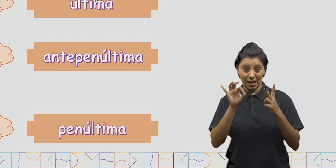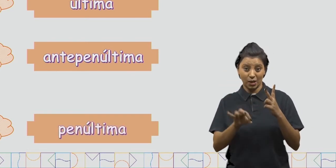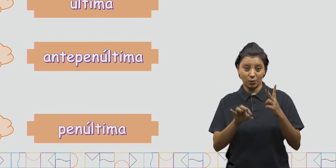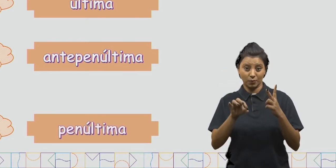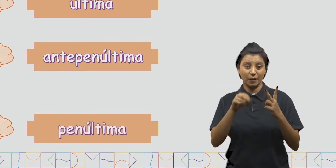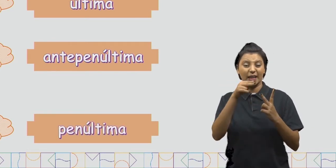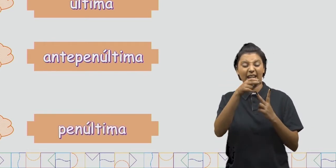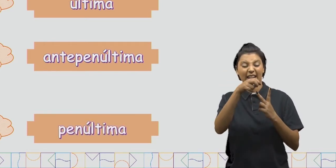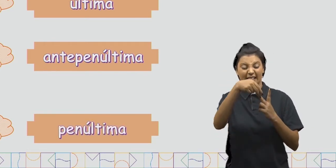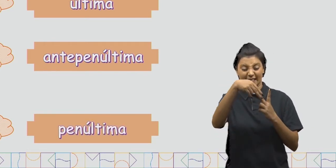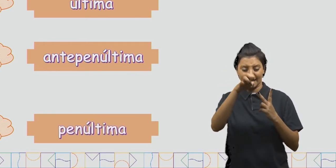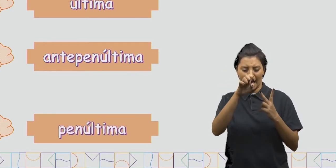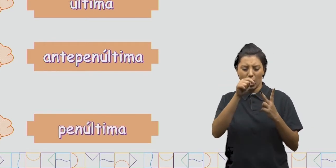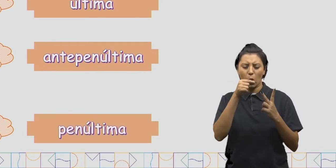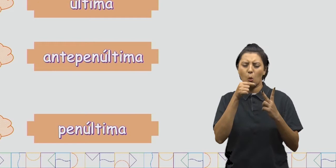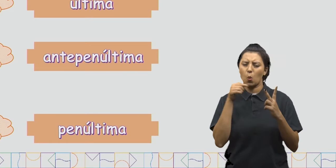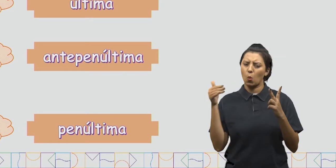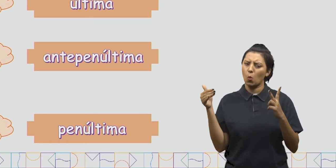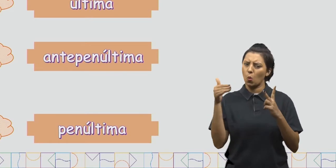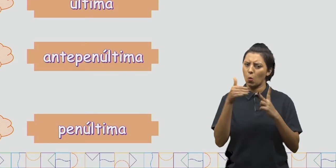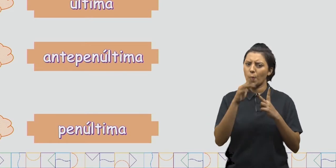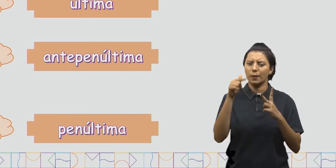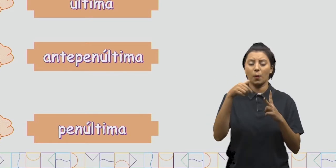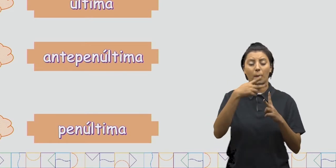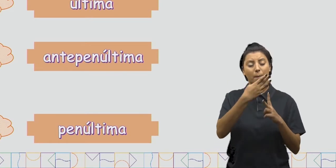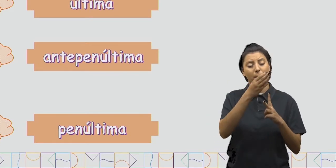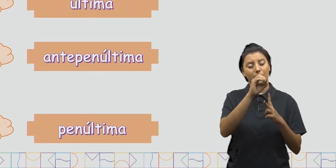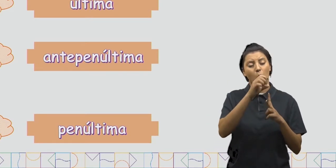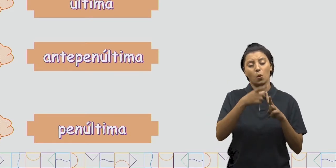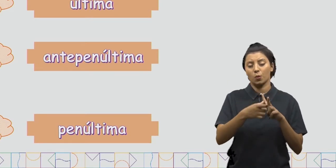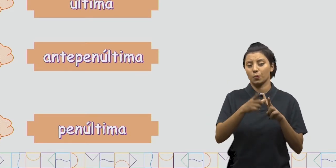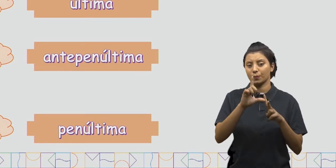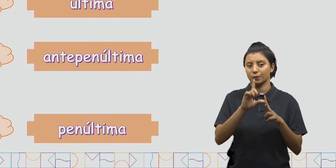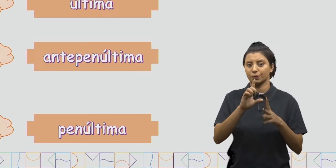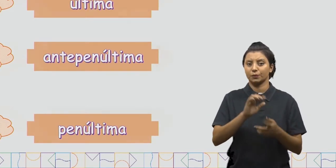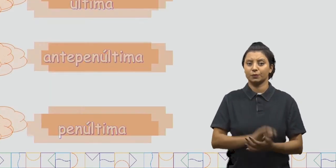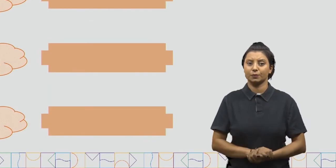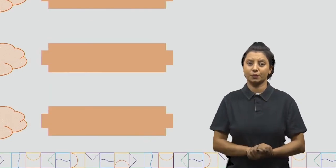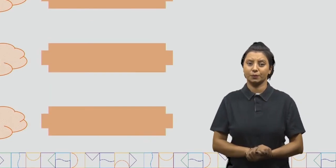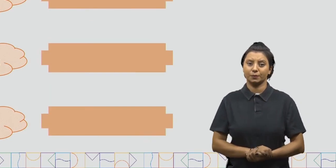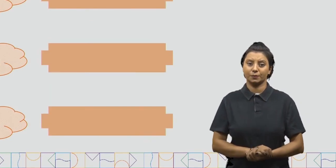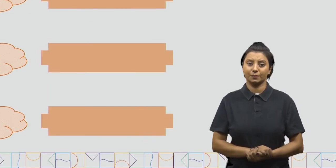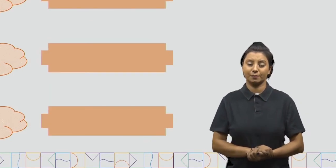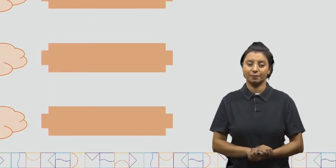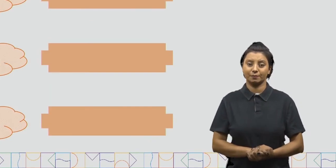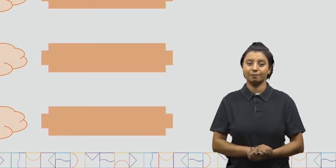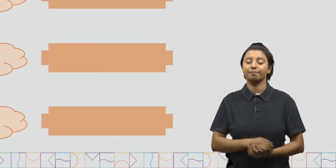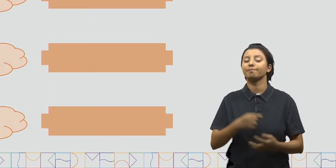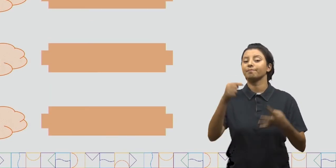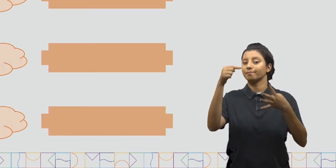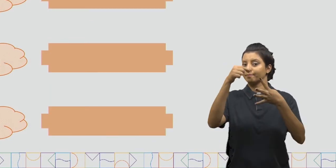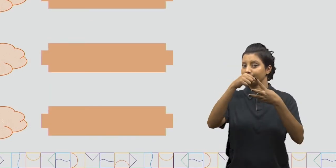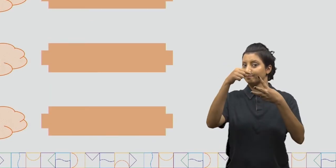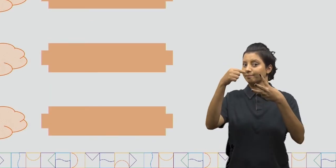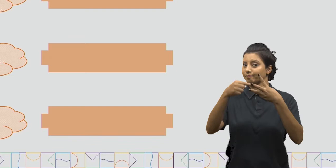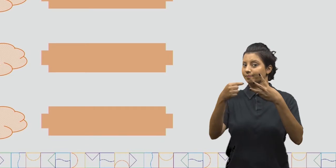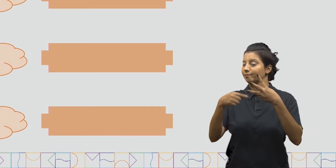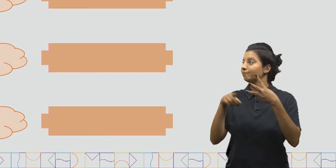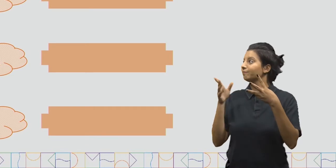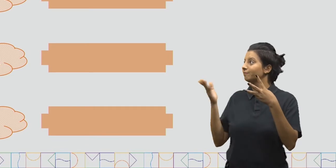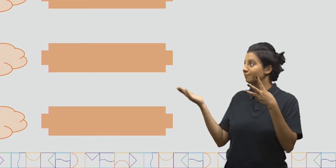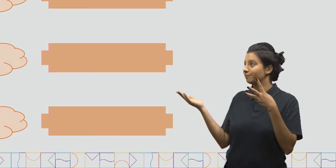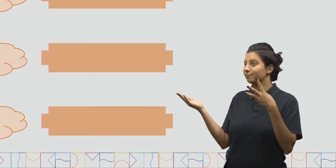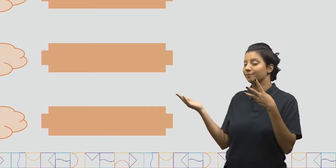corretamente, né será a última, portanto, o bó será a penúltima. As próximas palavras são